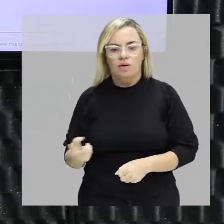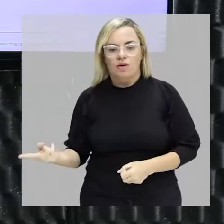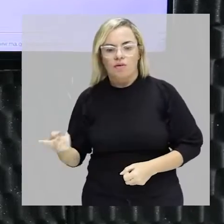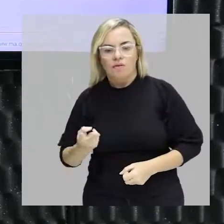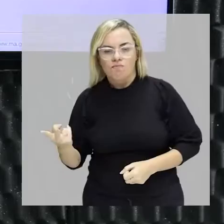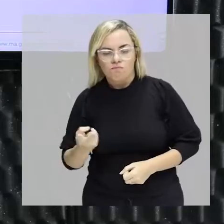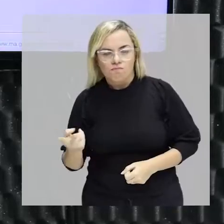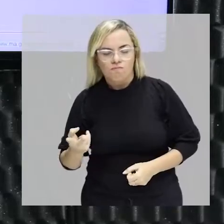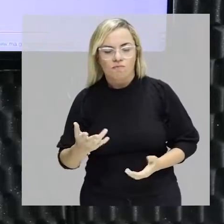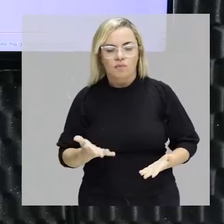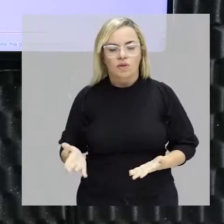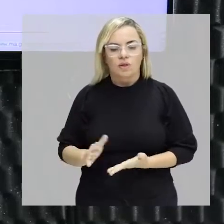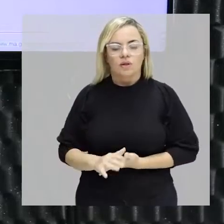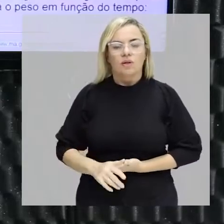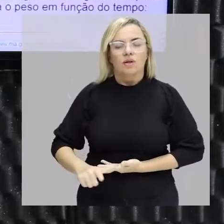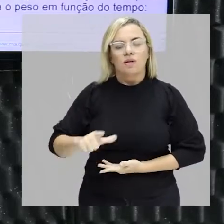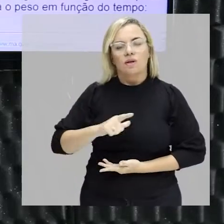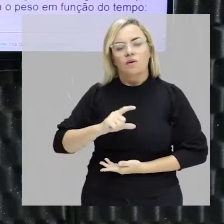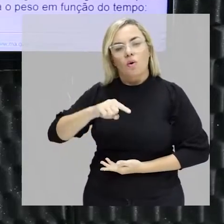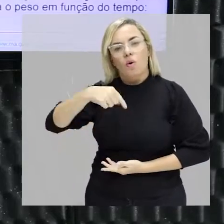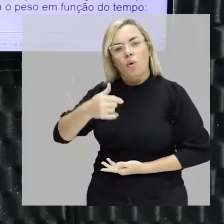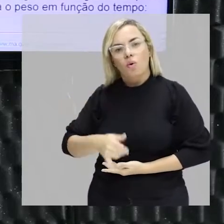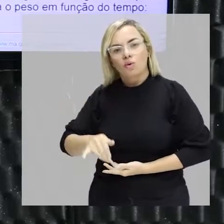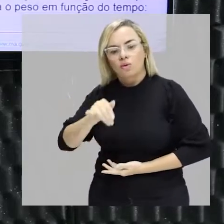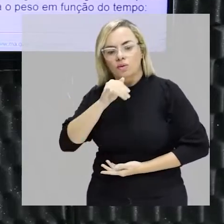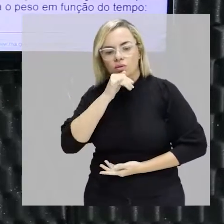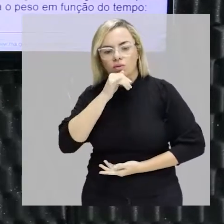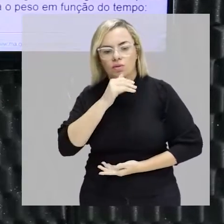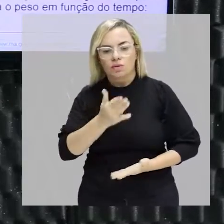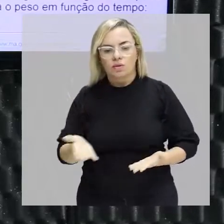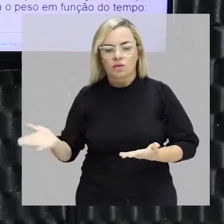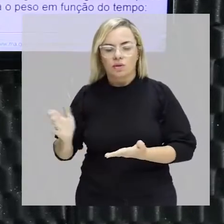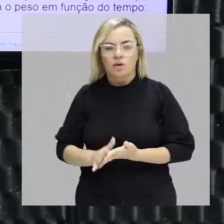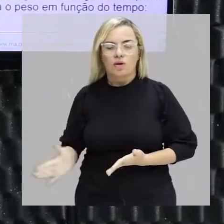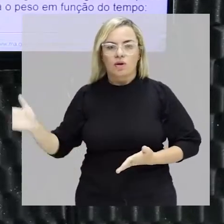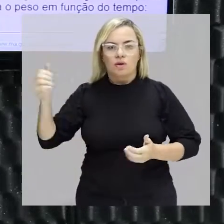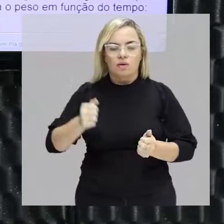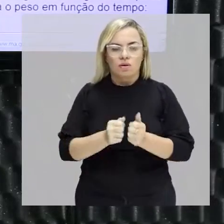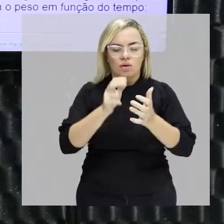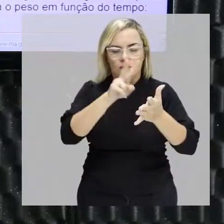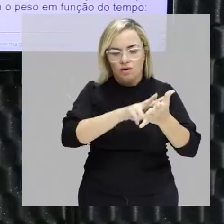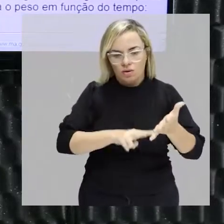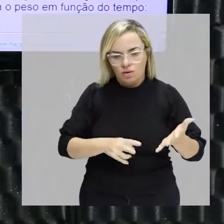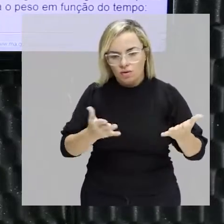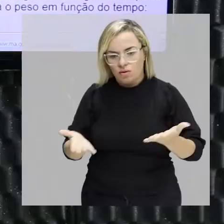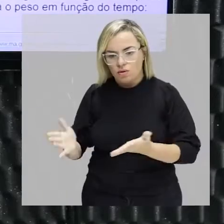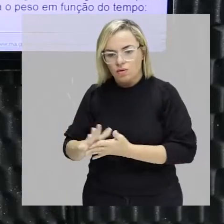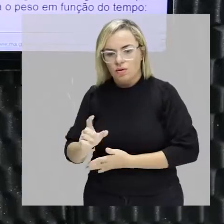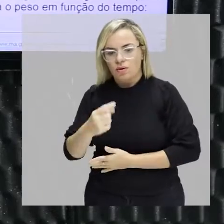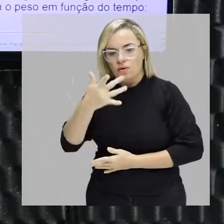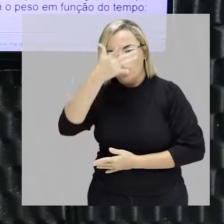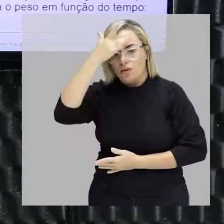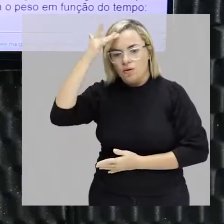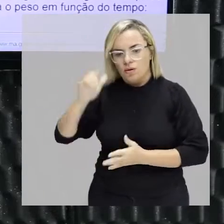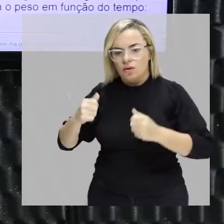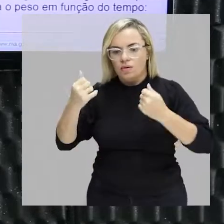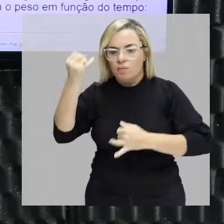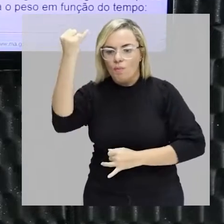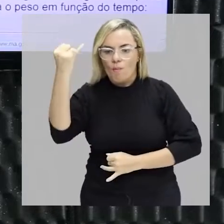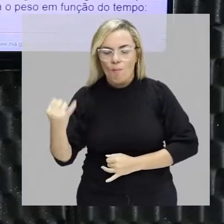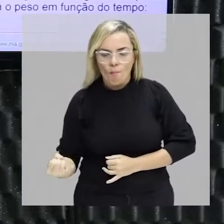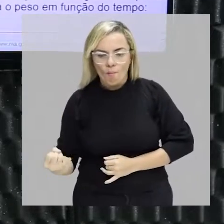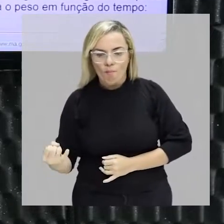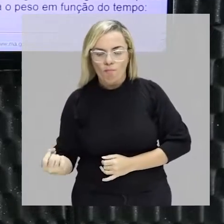tá? Temos outro exemplo. Esse outro exemplo, a gente vai acompanhar aqui a leitura que diz o seguinte, ó. Uma pessoa que